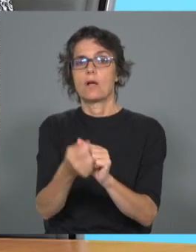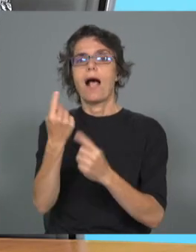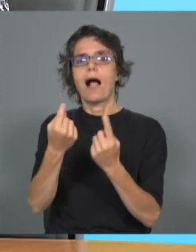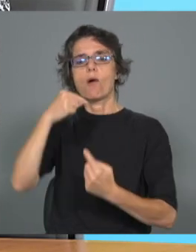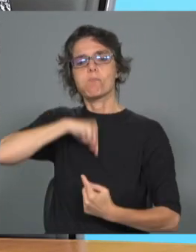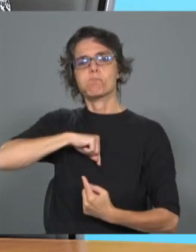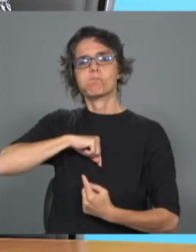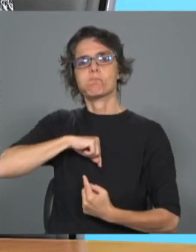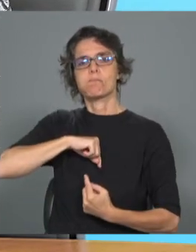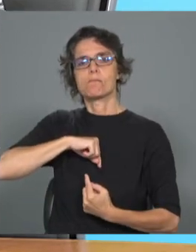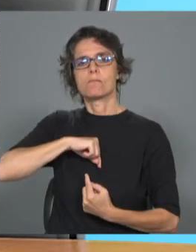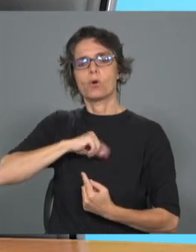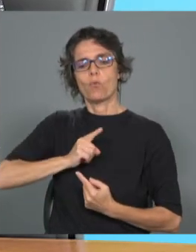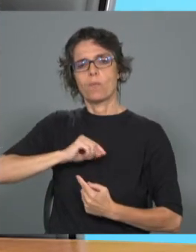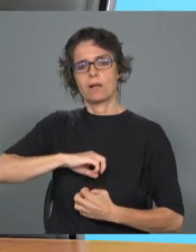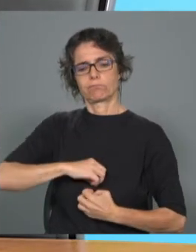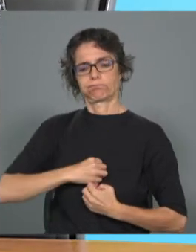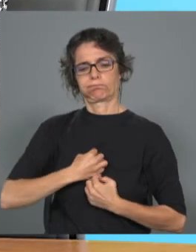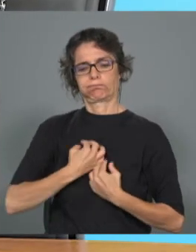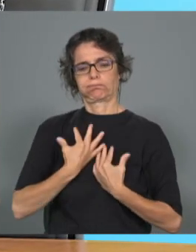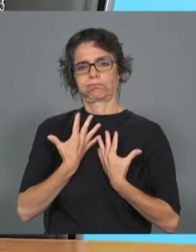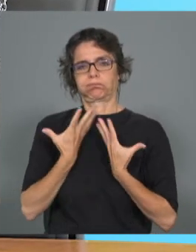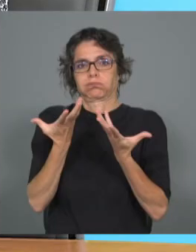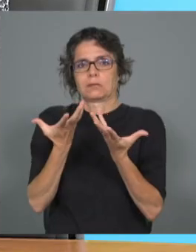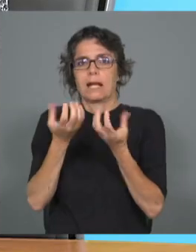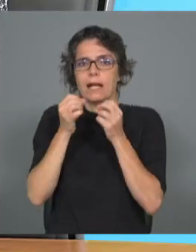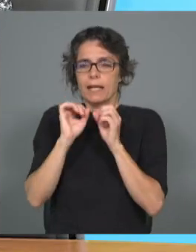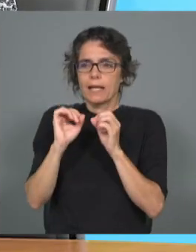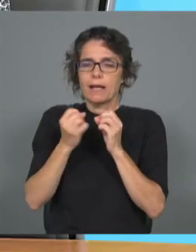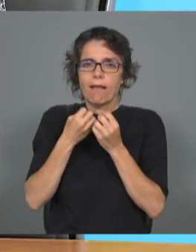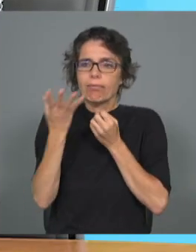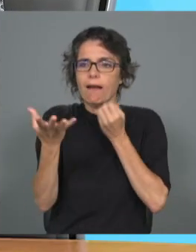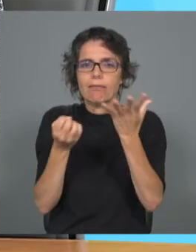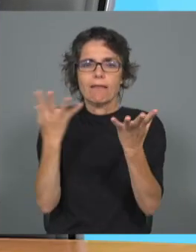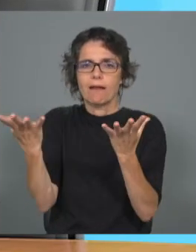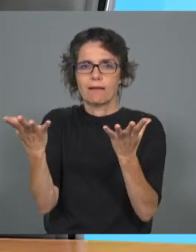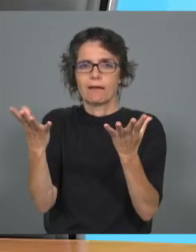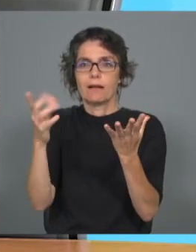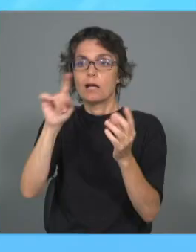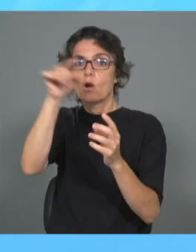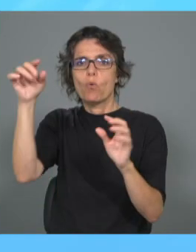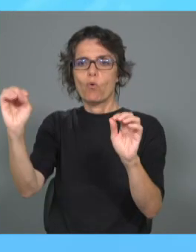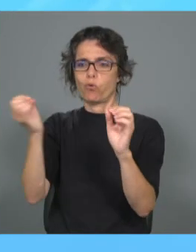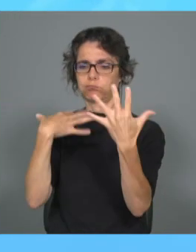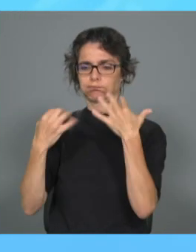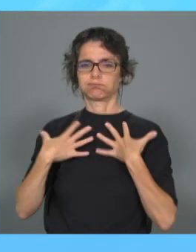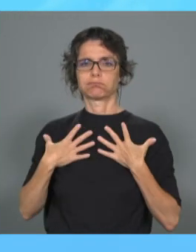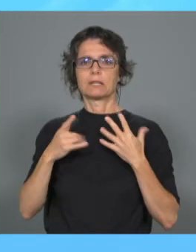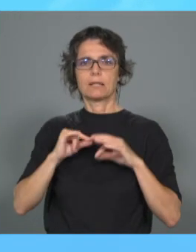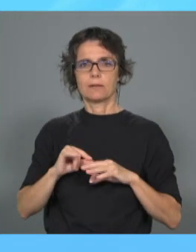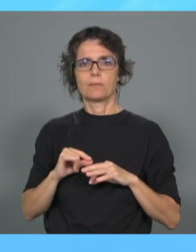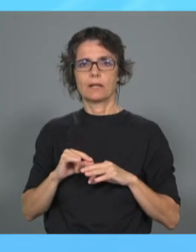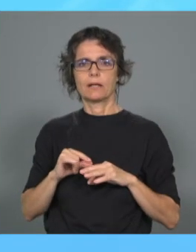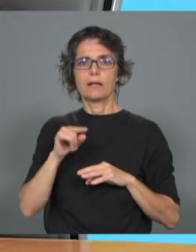e é tão forte que começa a contagiar outros. E esta é a conversão que todos somos chamados a